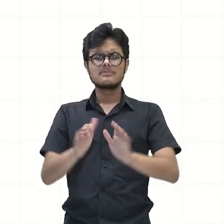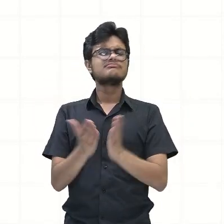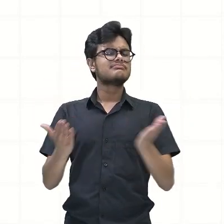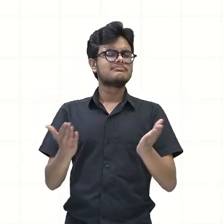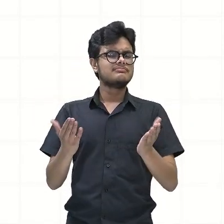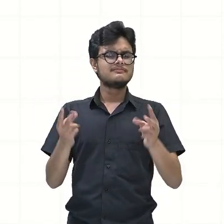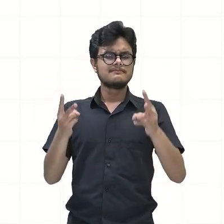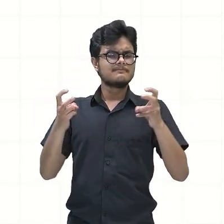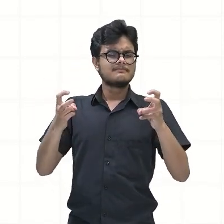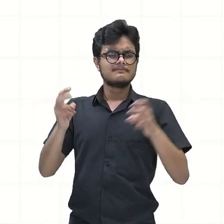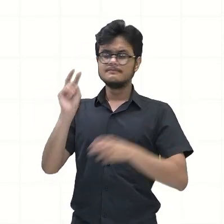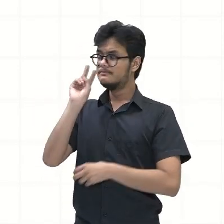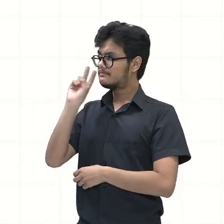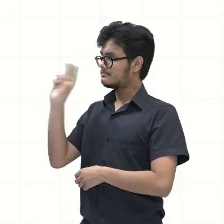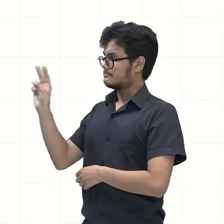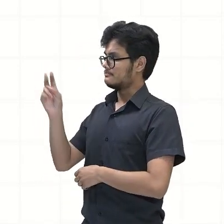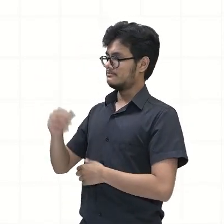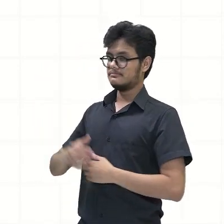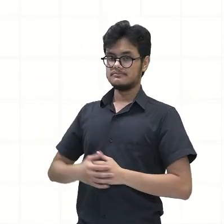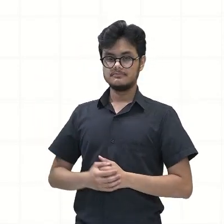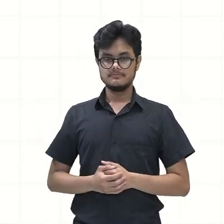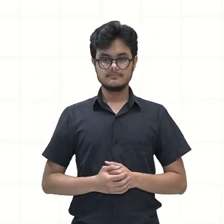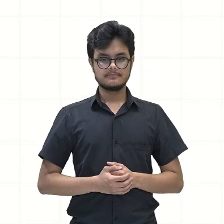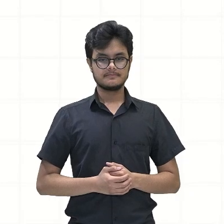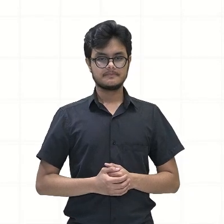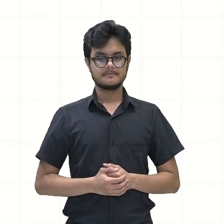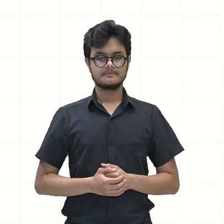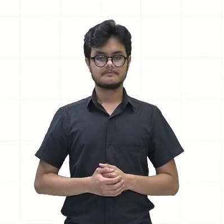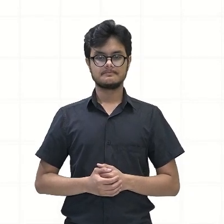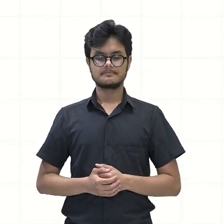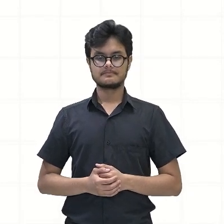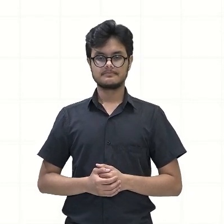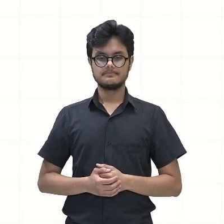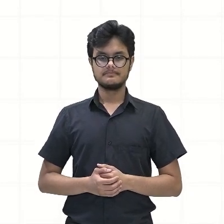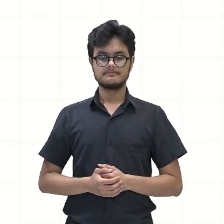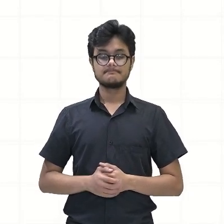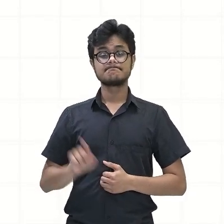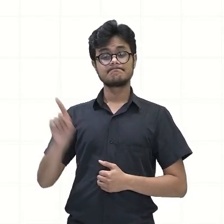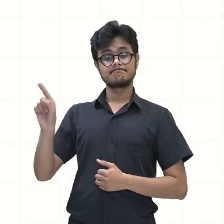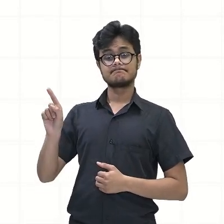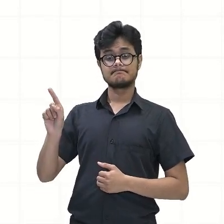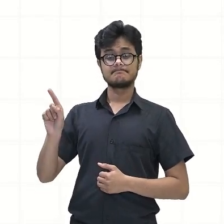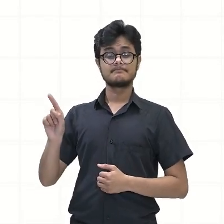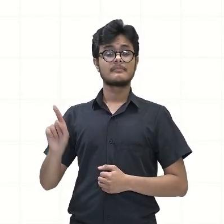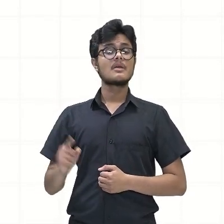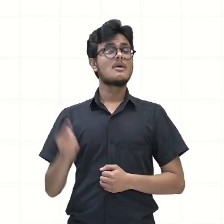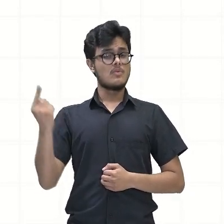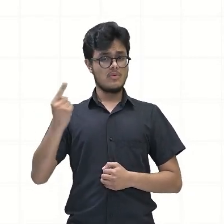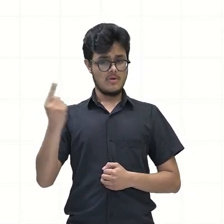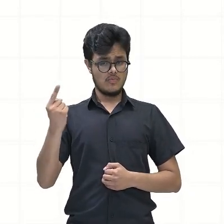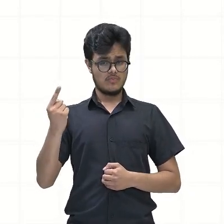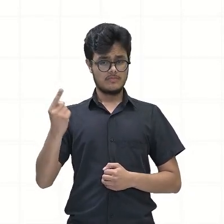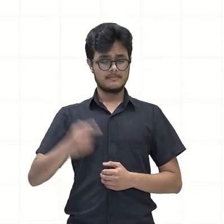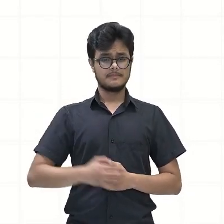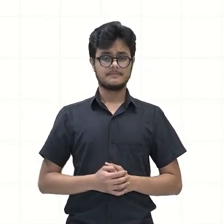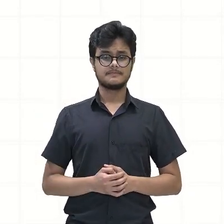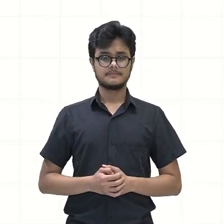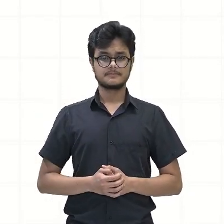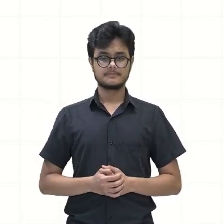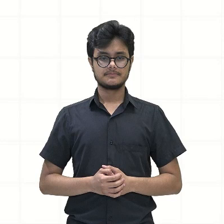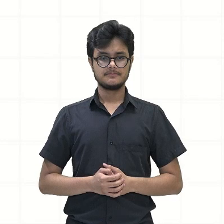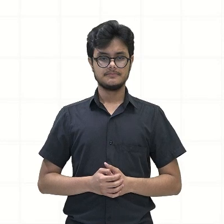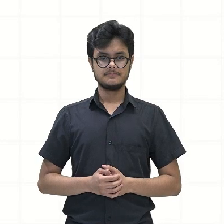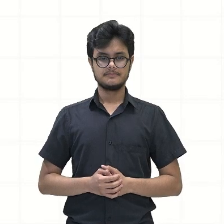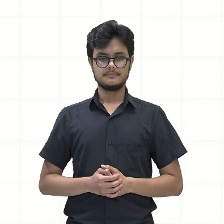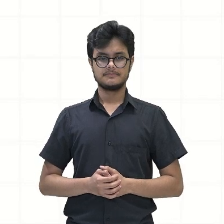verificar qual é o ponto que está identificado no eixo Y, que nesse caso do ponto A também é o 1. Então,